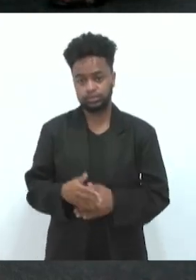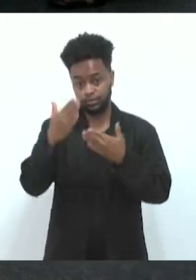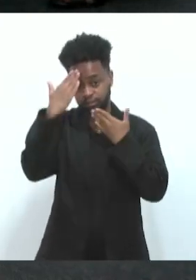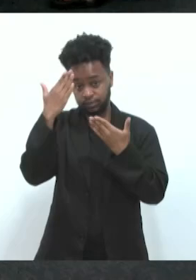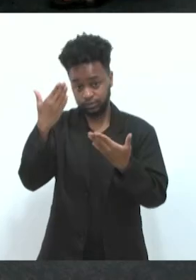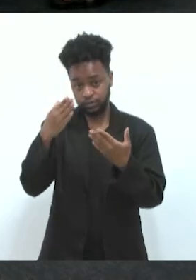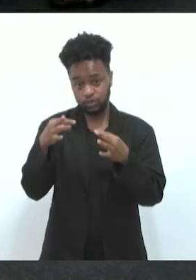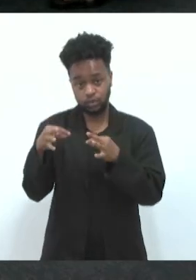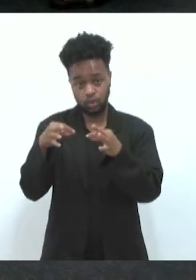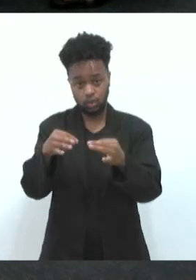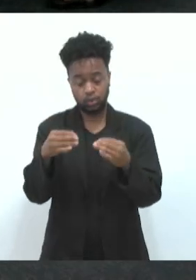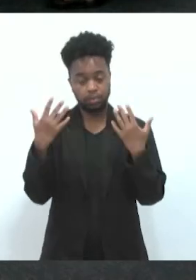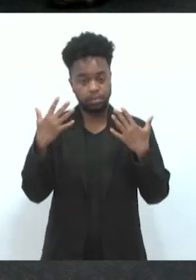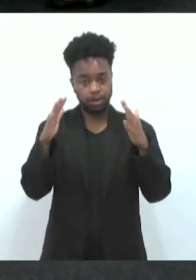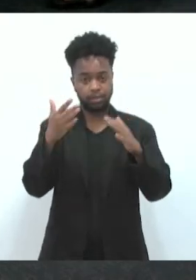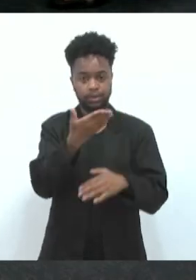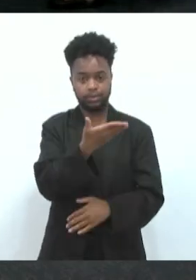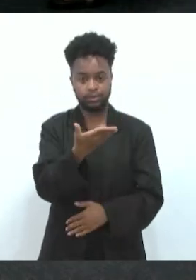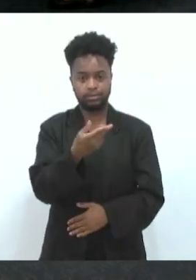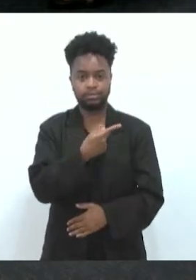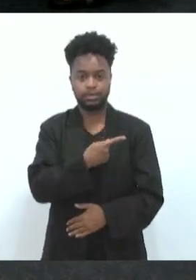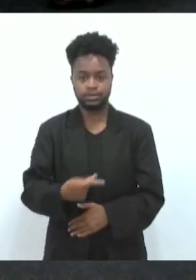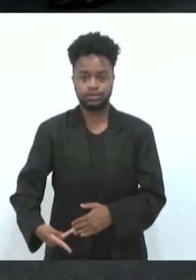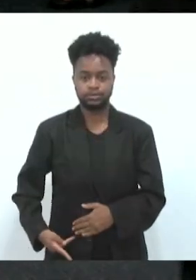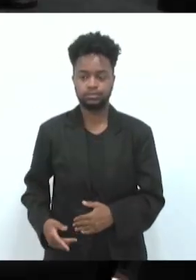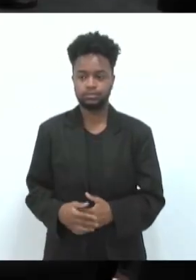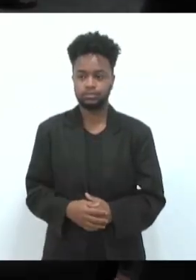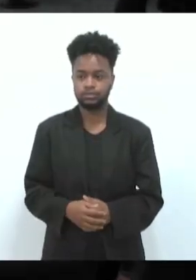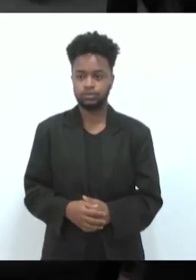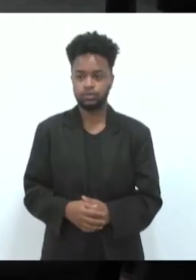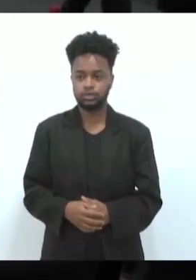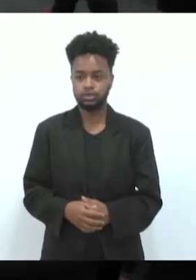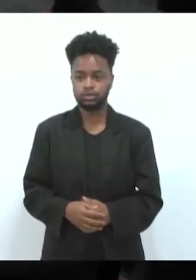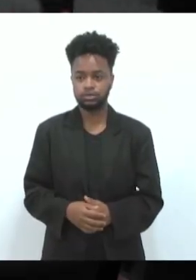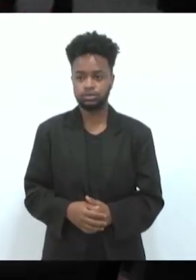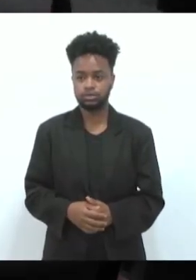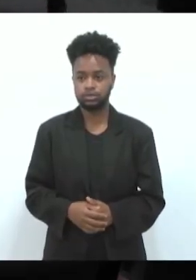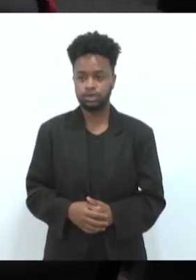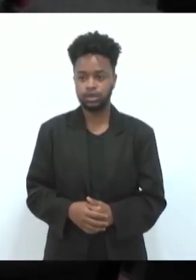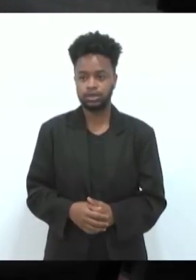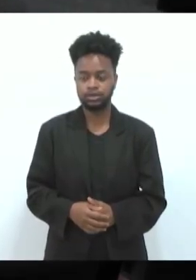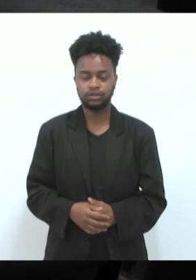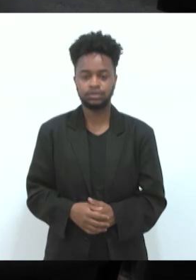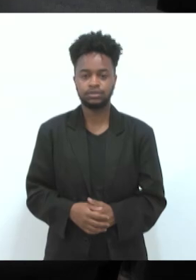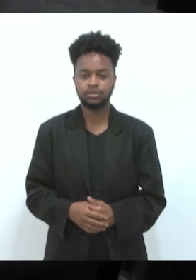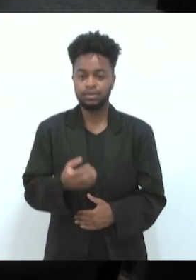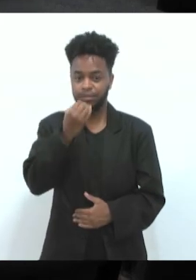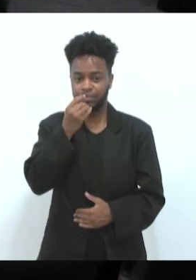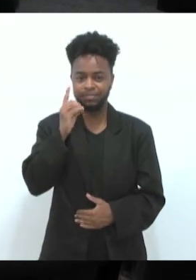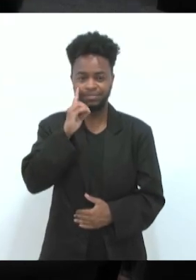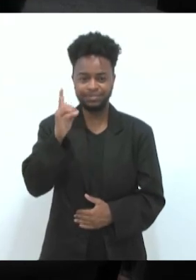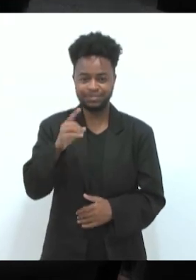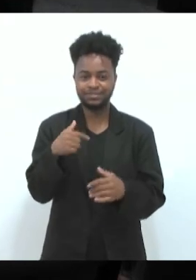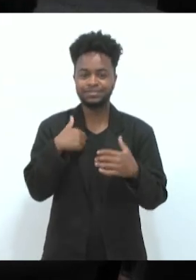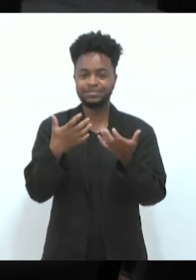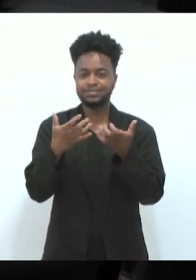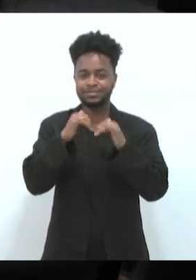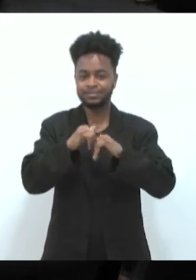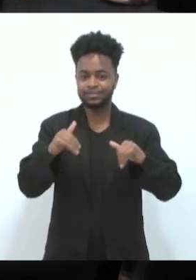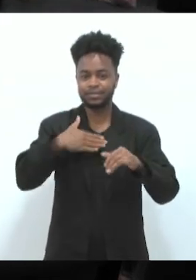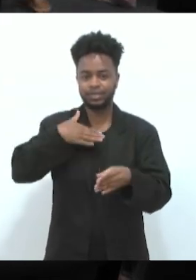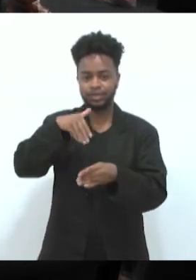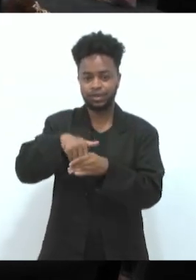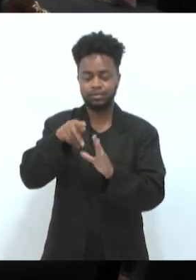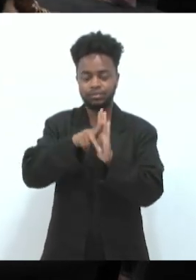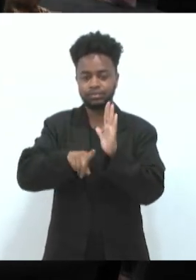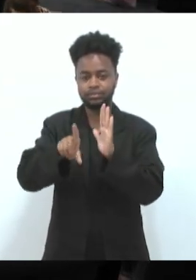Obrigado a todos, parabéns, presidenta. Bom dia, presidente. Gostaria Deputada de Chagin. fazer a declaração de voto nesse projeto